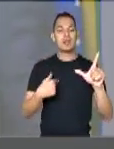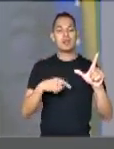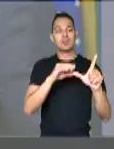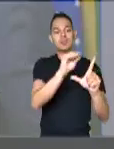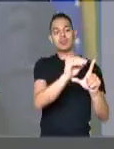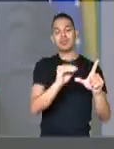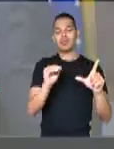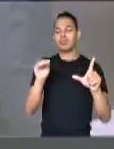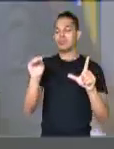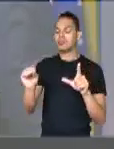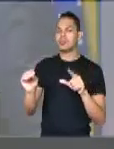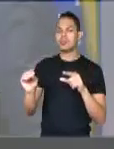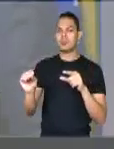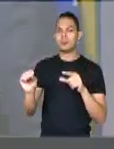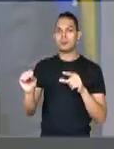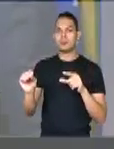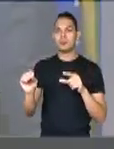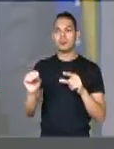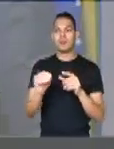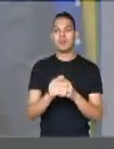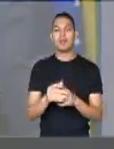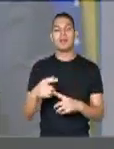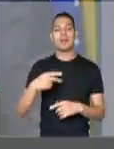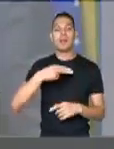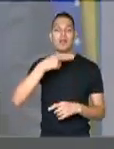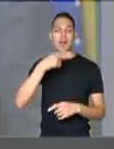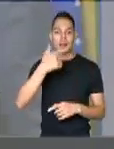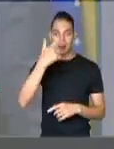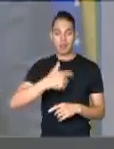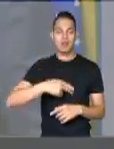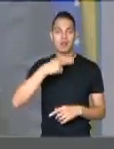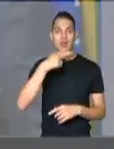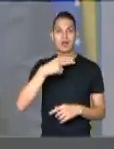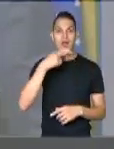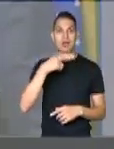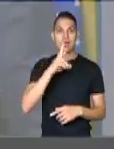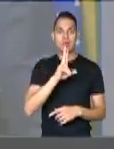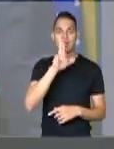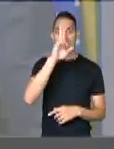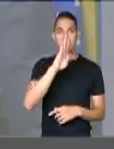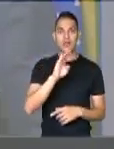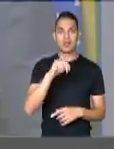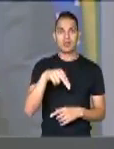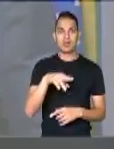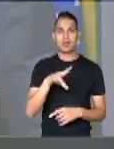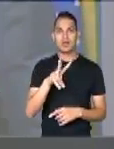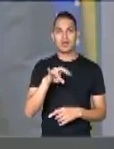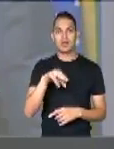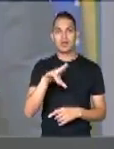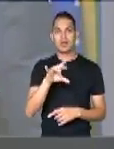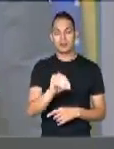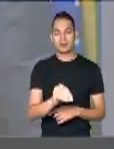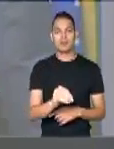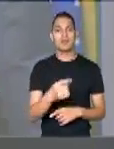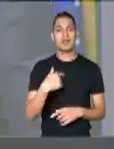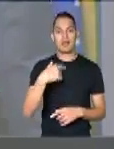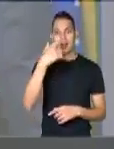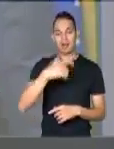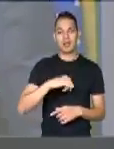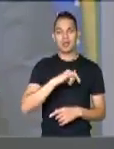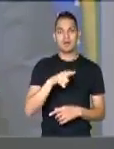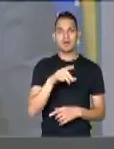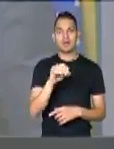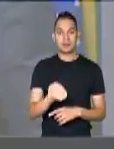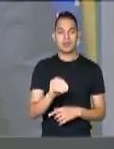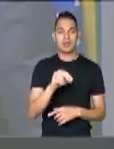lá, de Ipuaçu. Eu sou neto de senhor de Benvino, José Cerqueira de Santana, e eu sou José Cerqueira